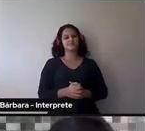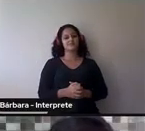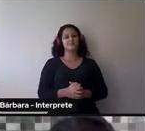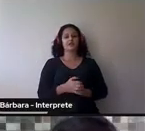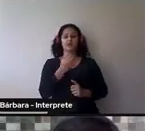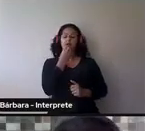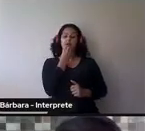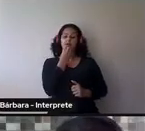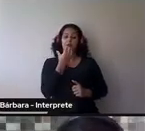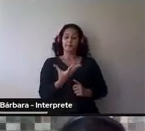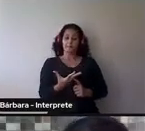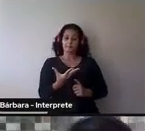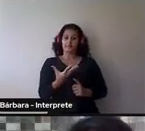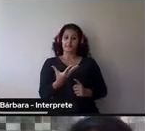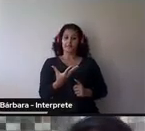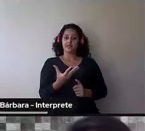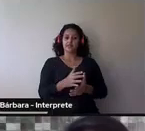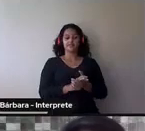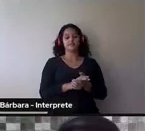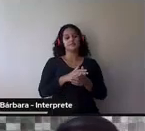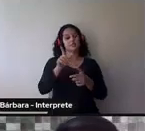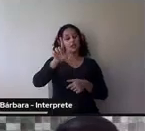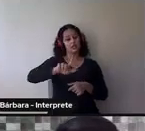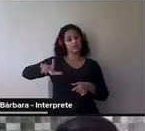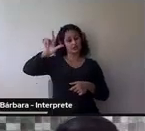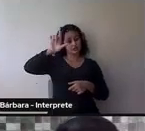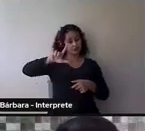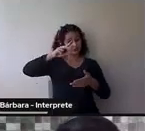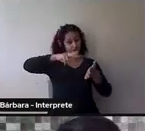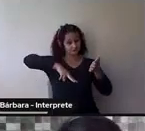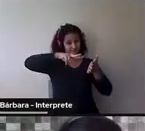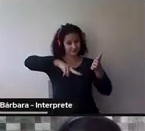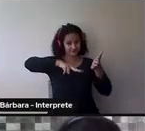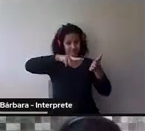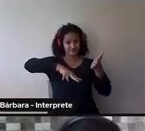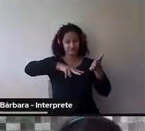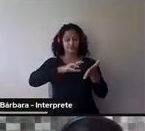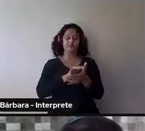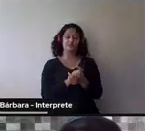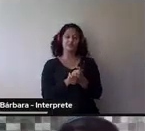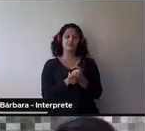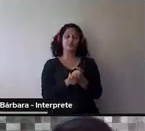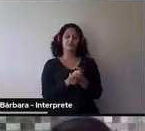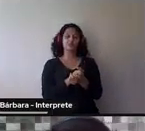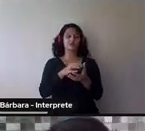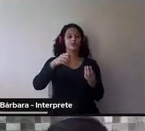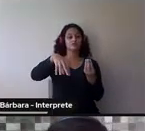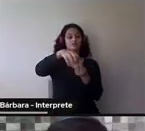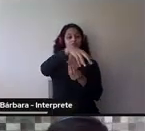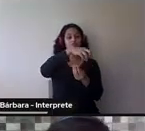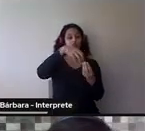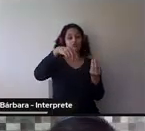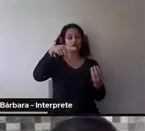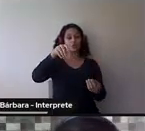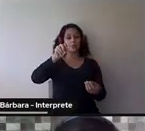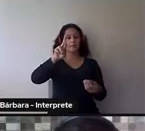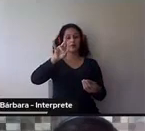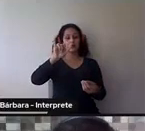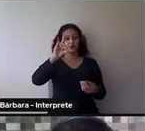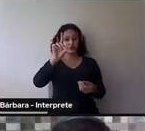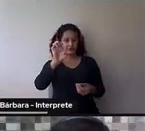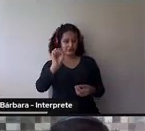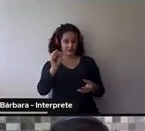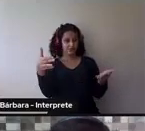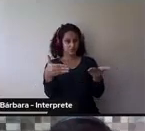Bem, revisão de literatura realizada, os fungos poroides atualmente, como falei, eles